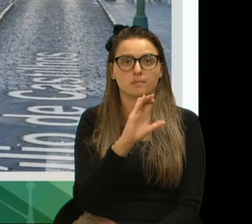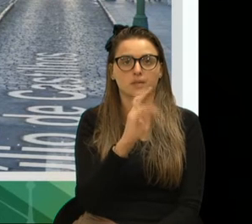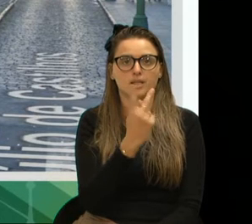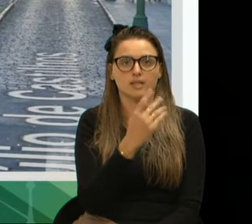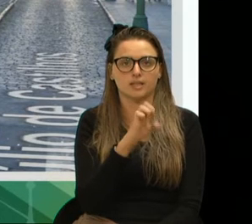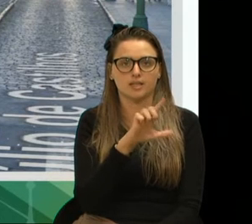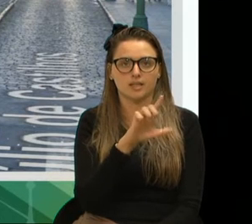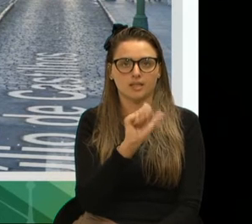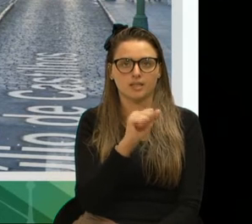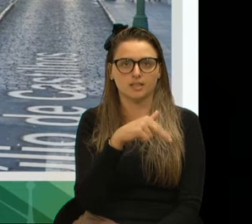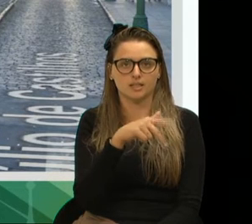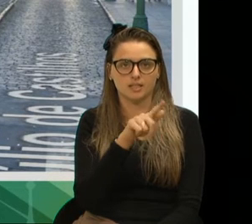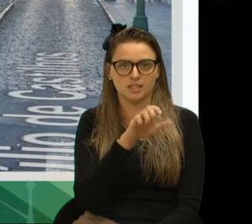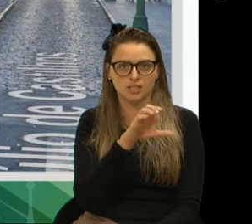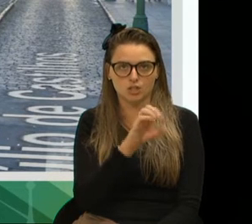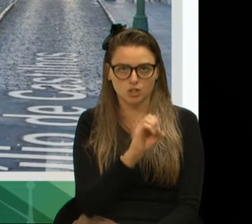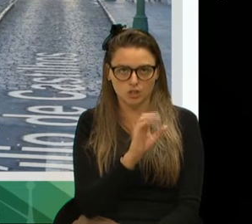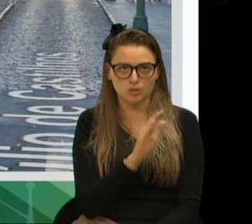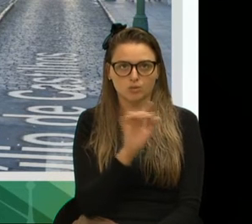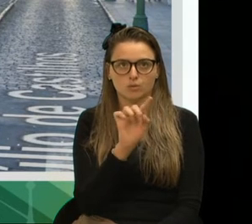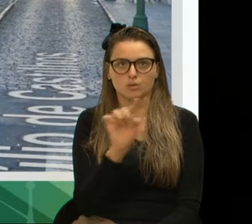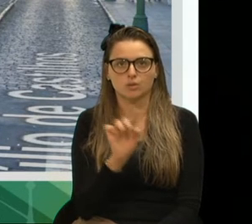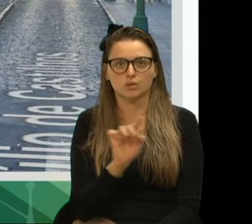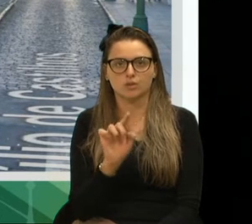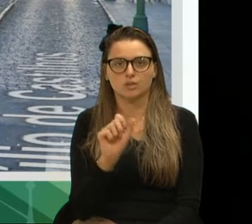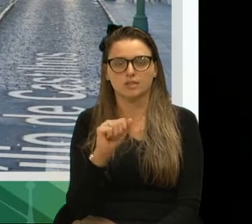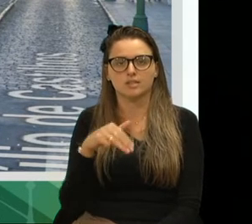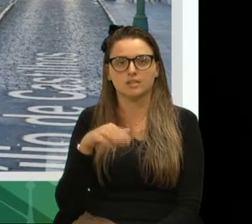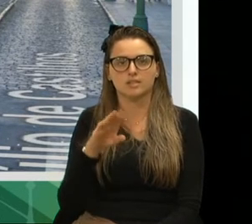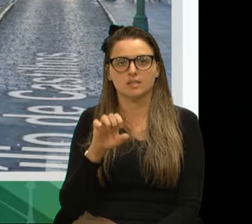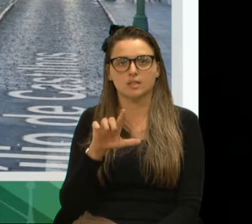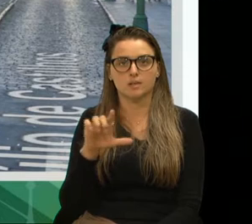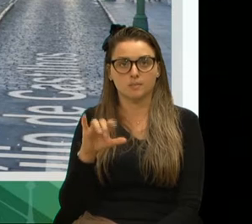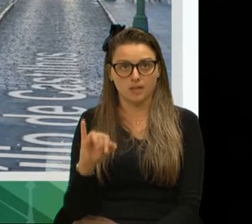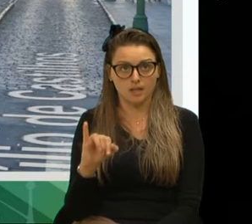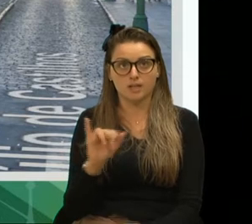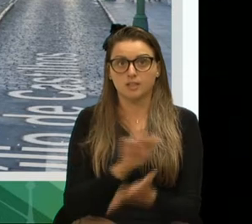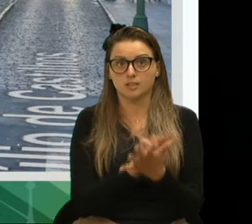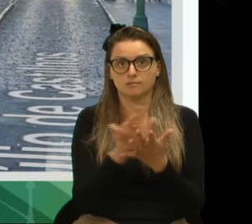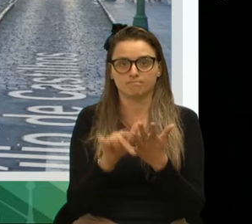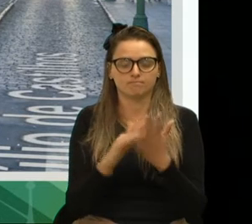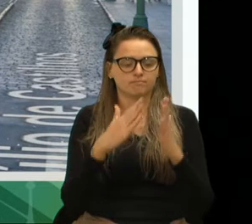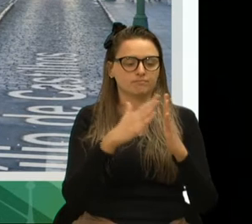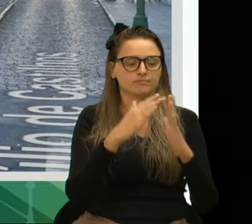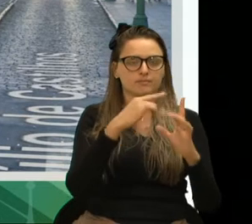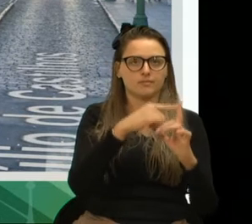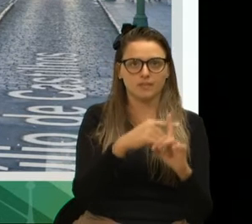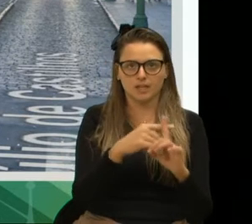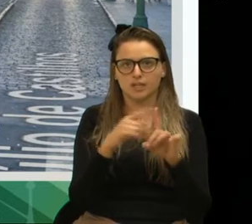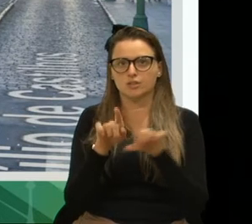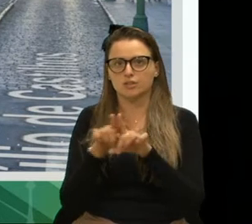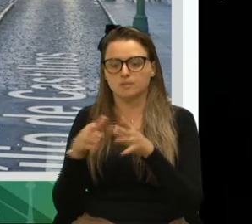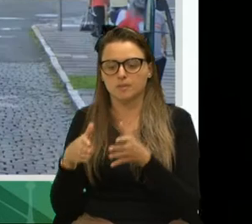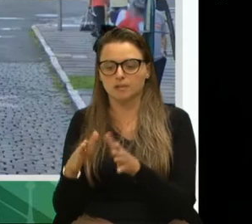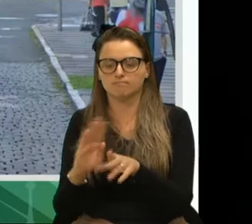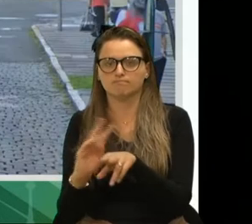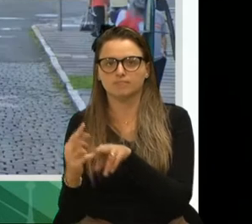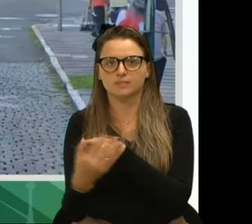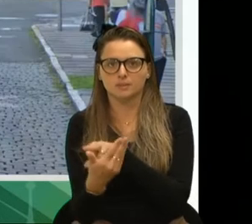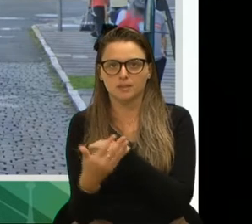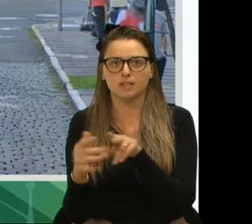sua obra, inclusive em muitos pontos da Júlio de Castilhos, em cemitérios, em capelas, está